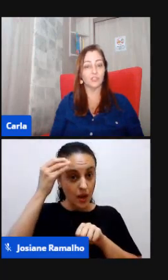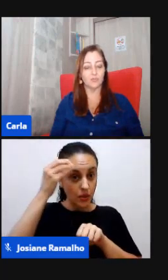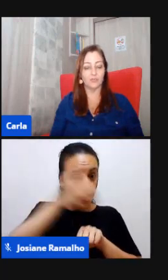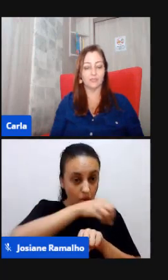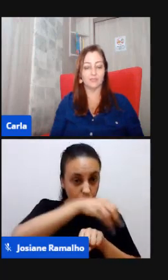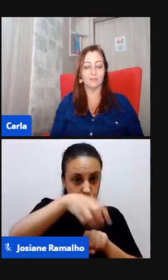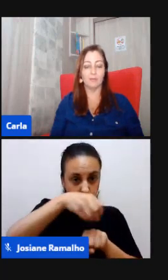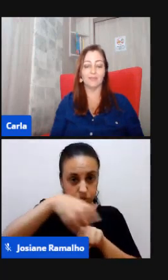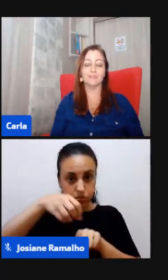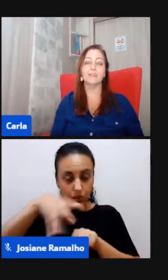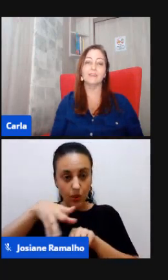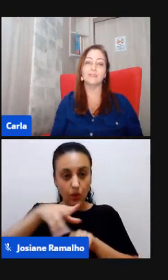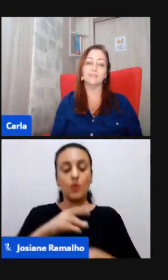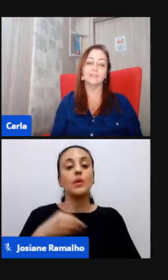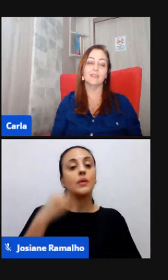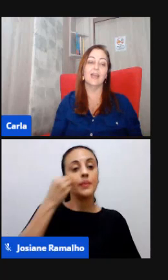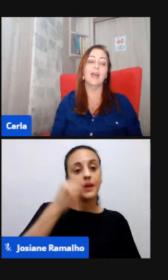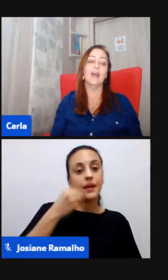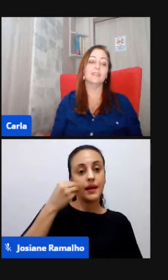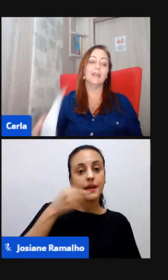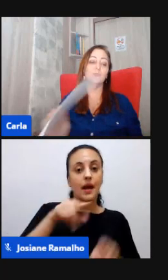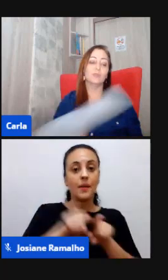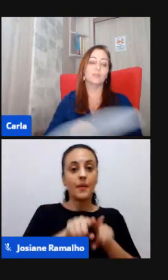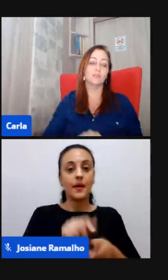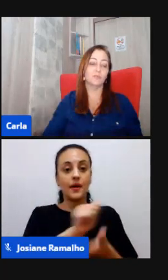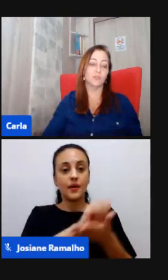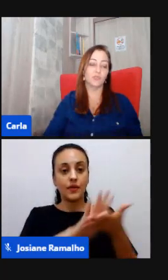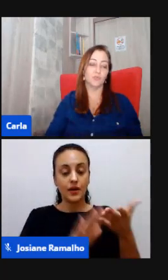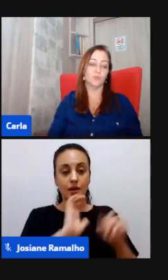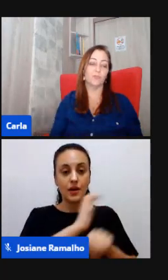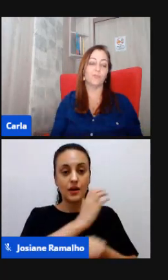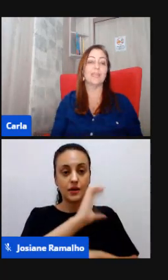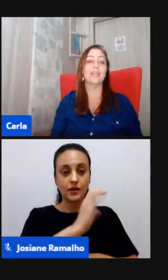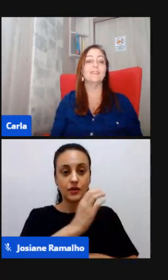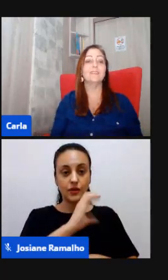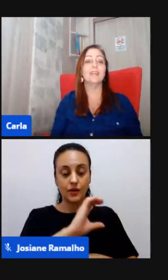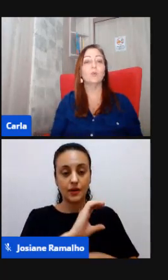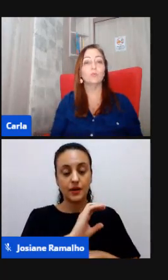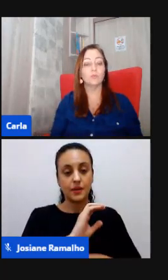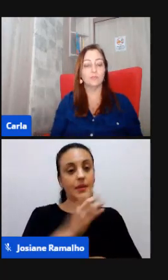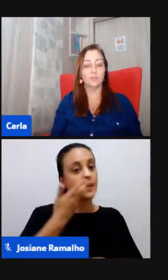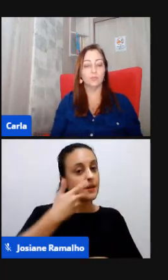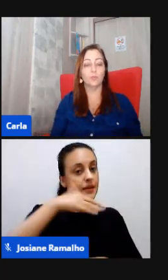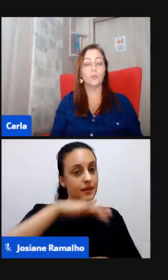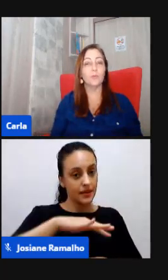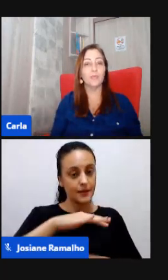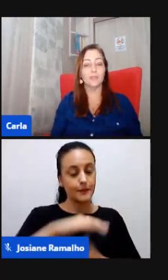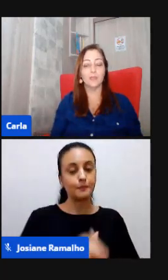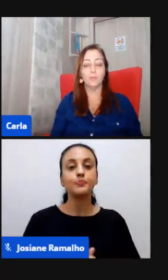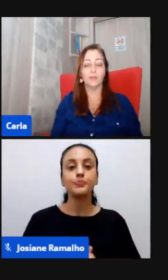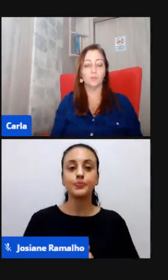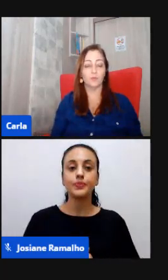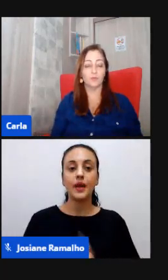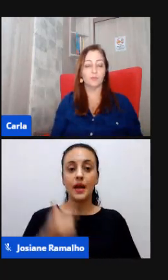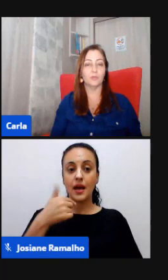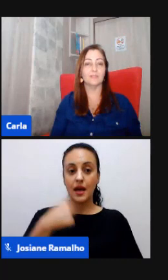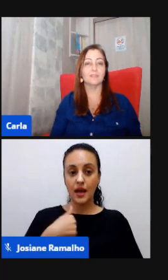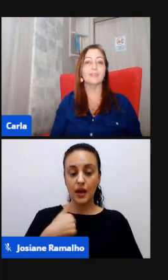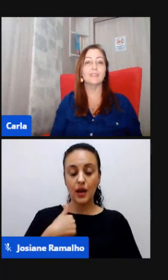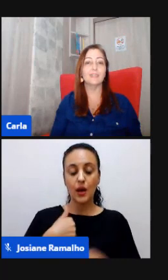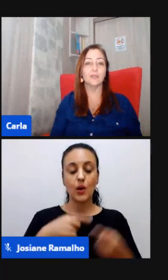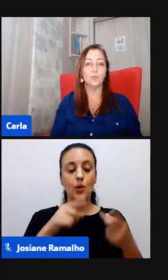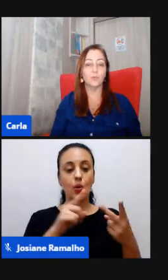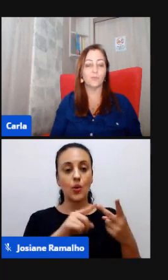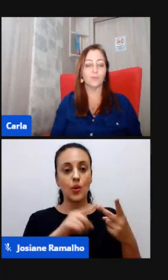atividades científicas para as crianças da educação infantil. E será conduzido por mim e pelas